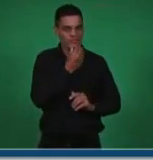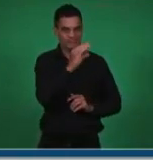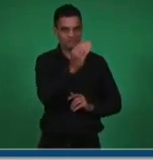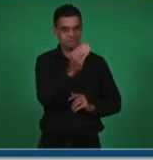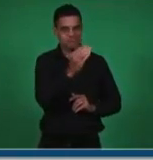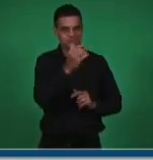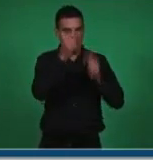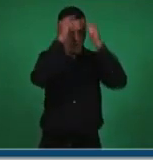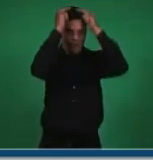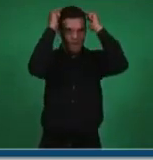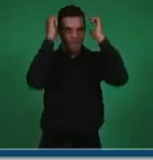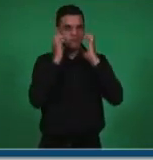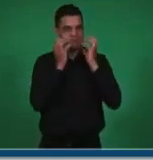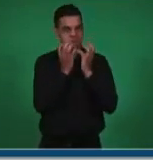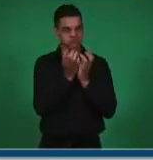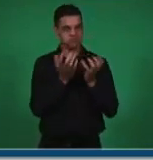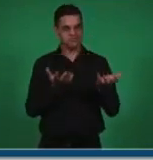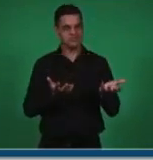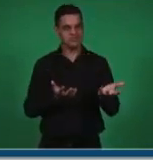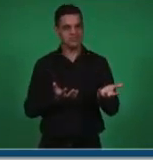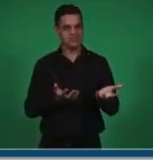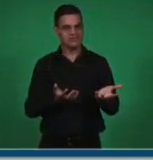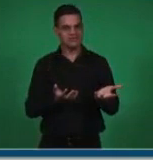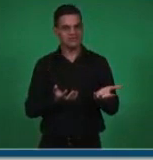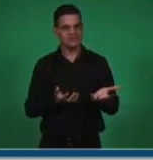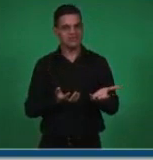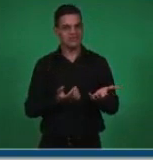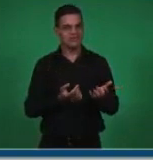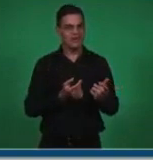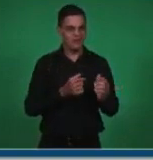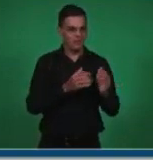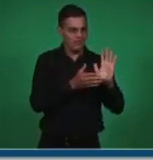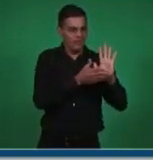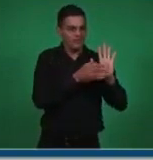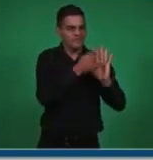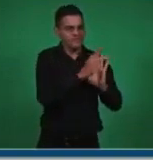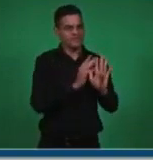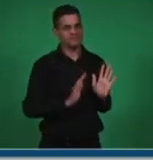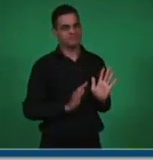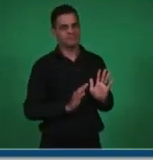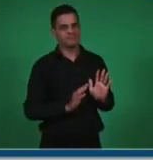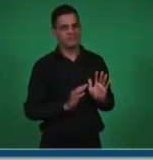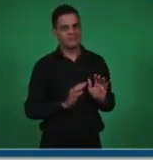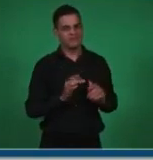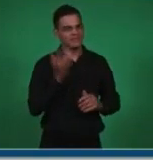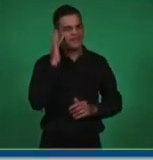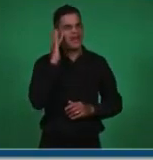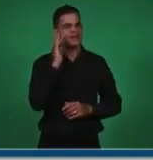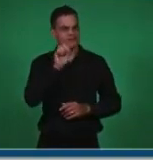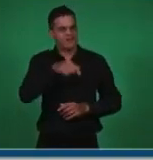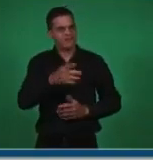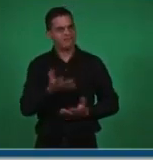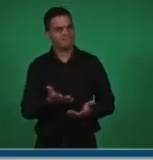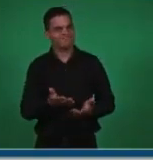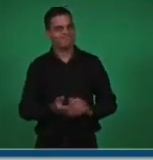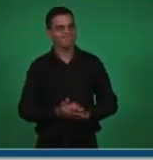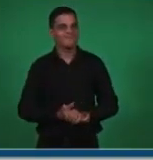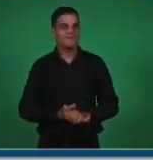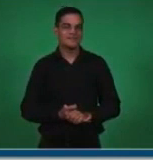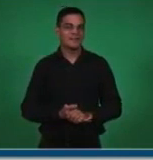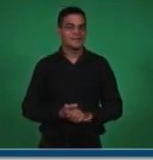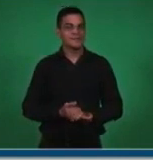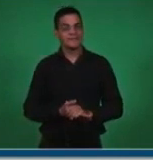um ancestral em comum. Será que seria dessa maneira mesmo? Meus queridos, nós